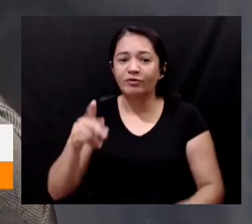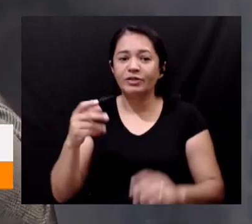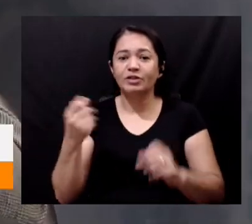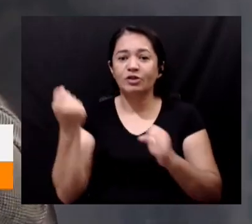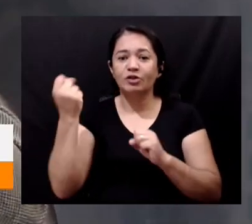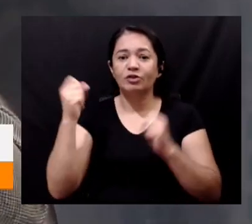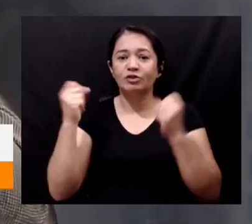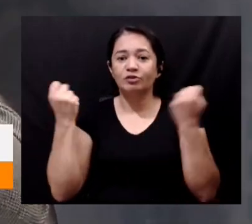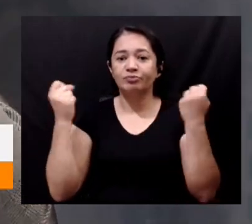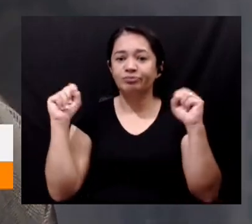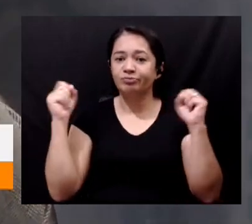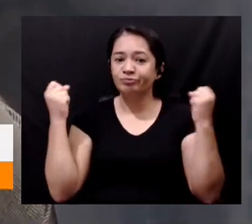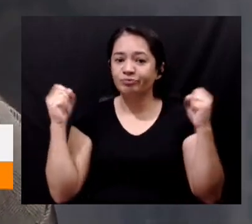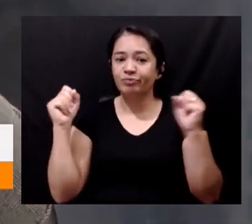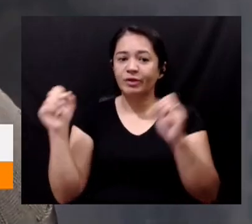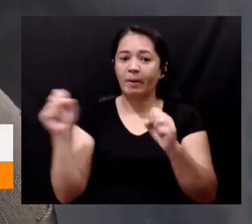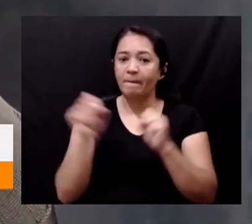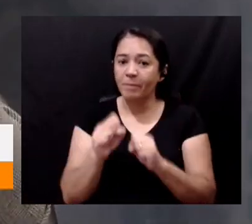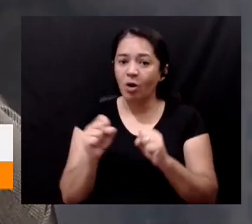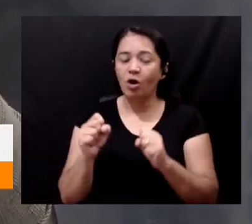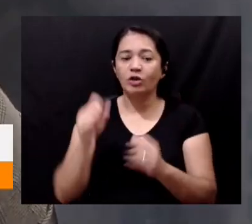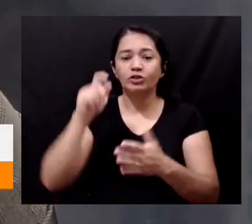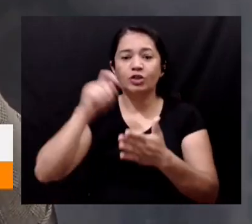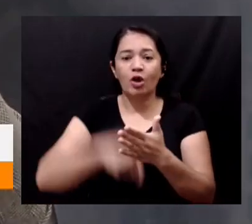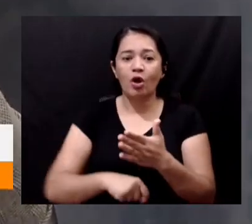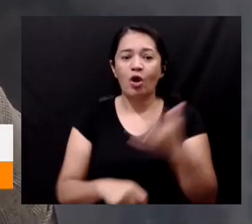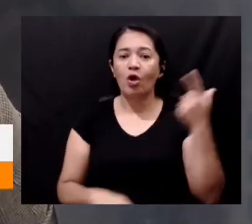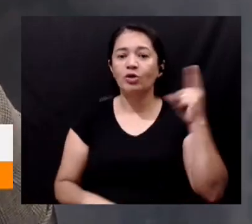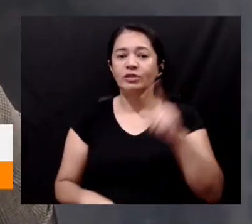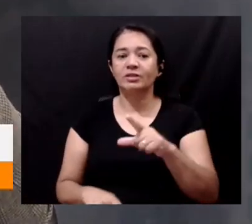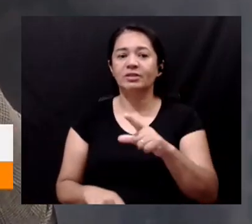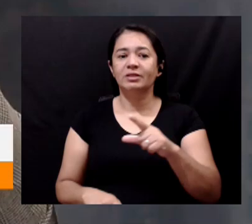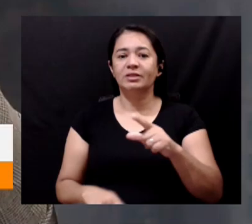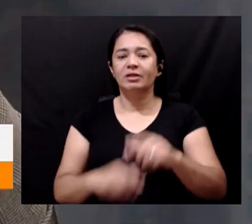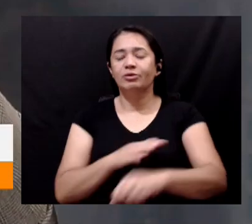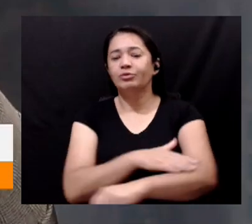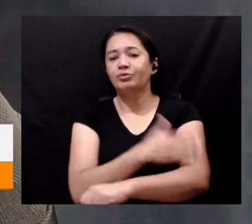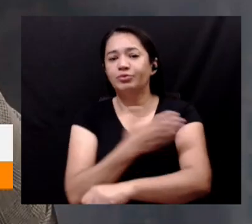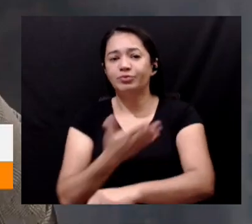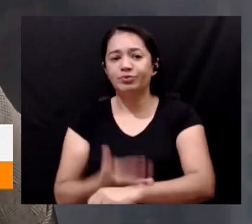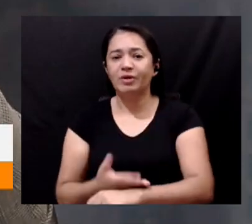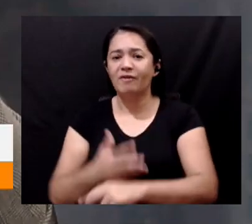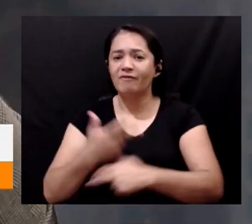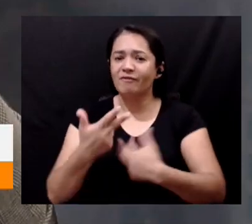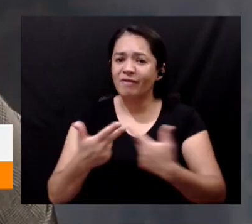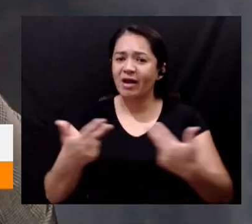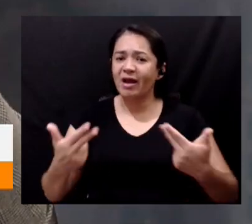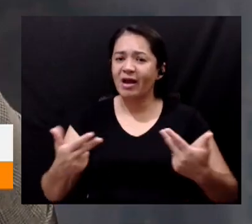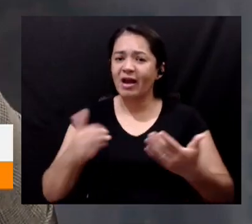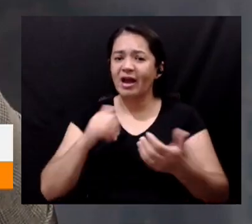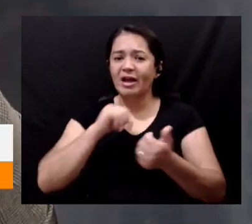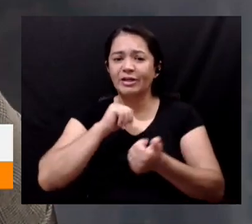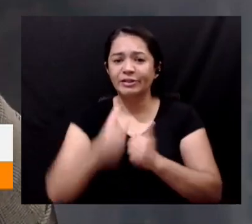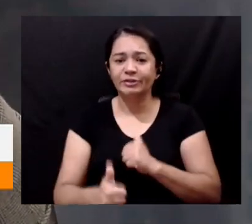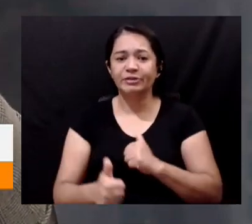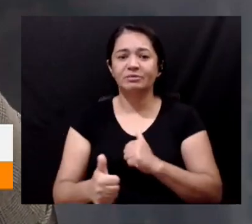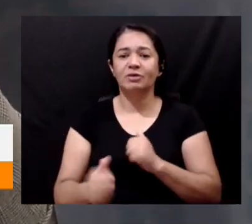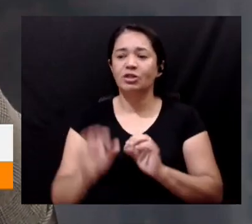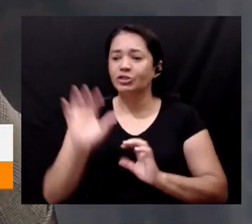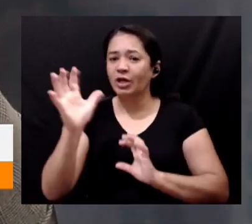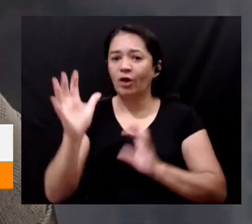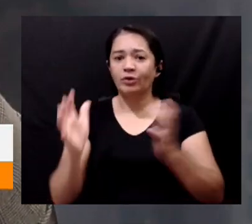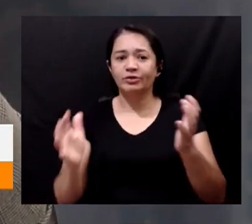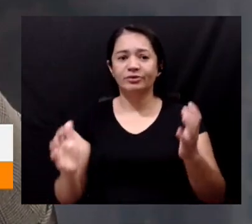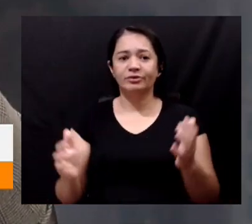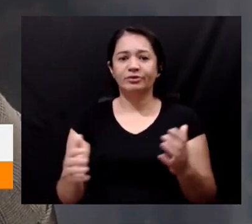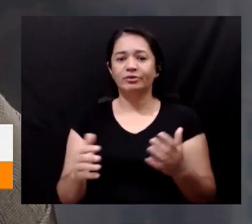poderiam ser contratados para ter lá durante o dia várias atividades acontecendo ali, né, um espaço para ter